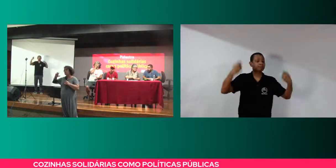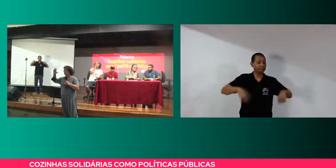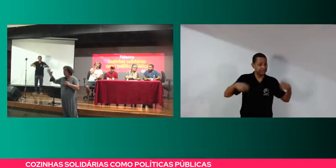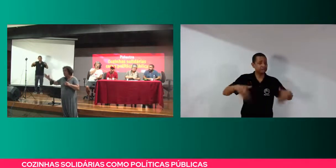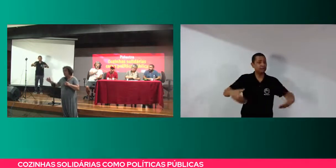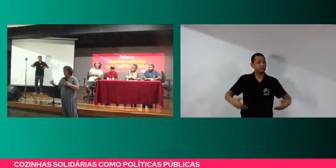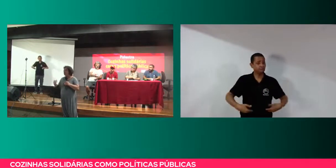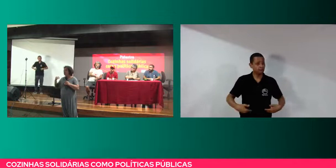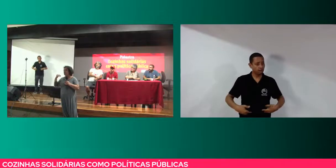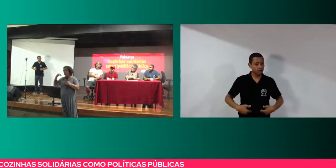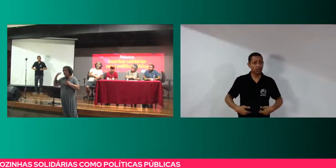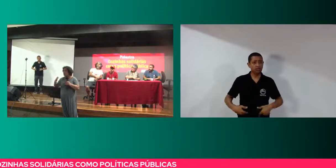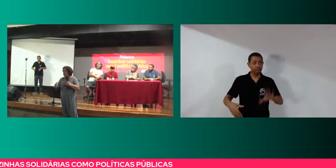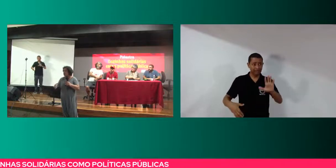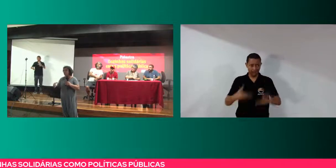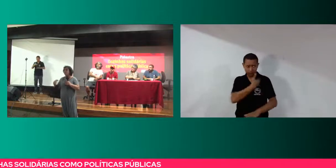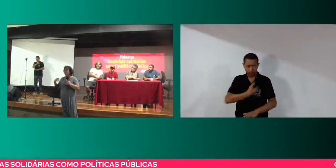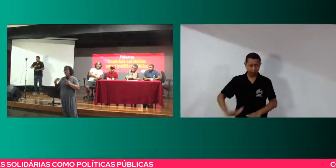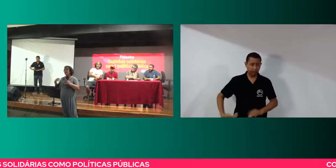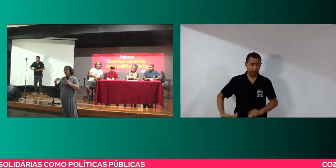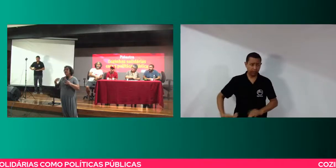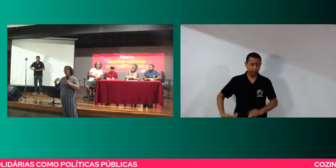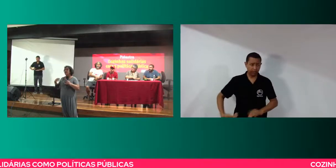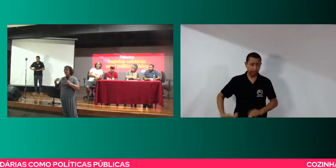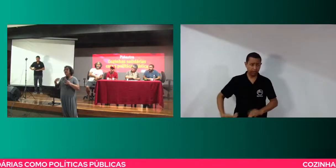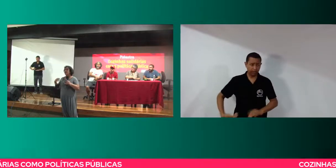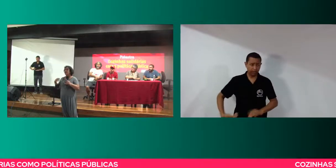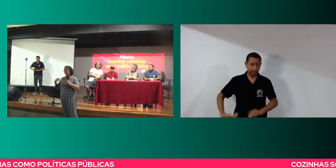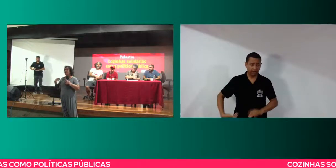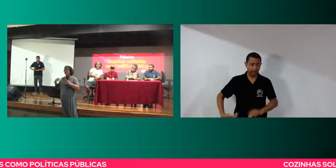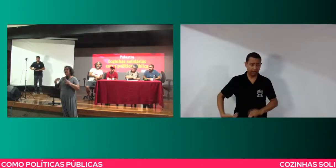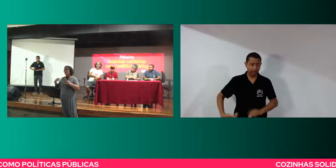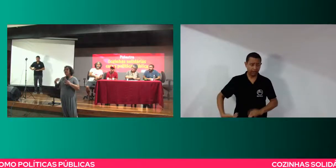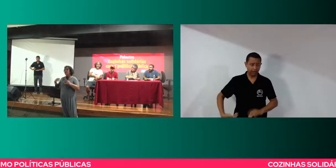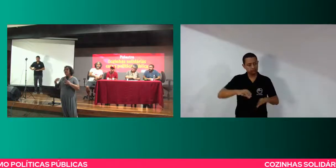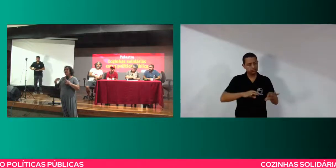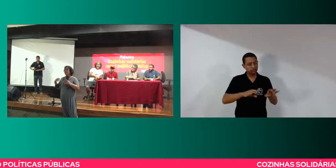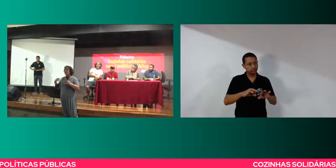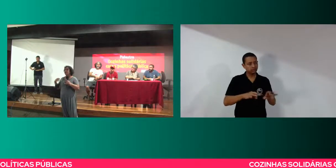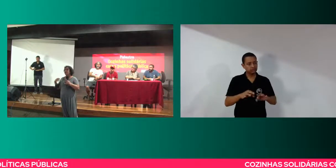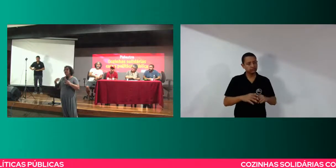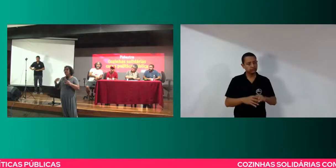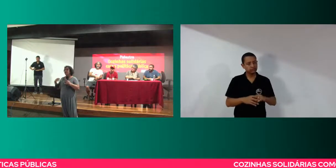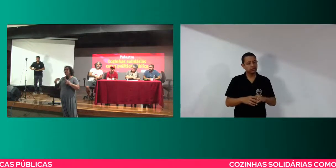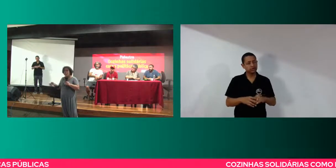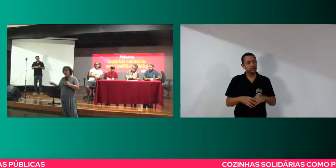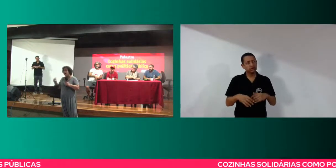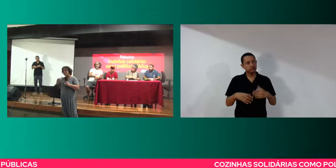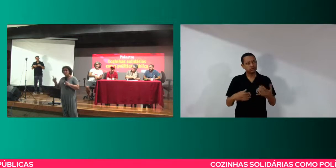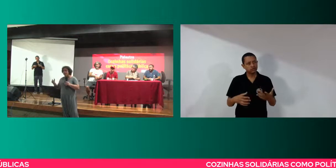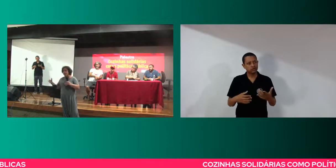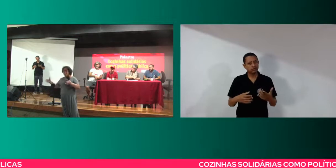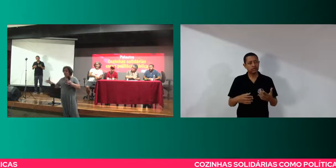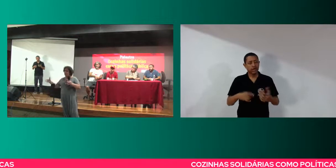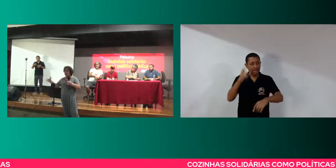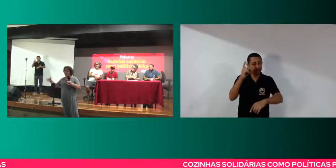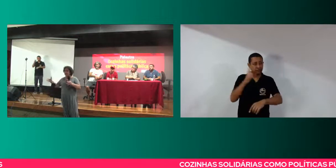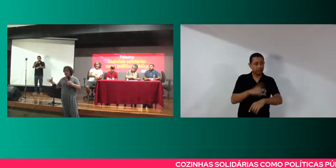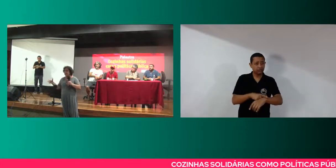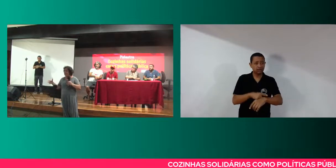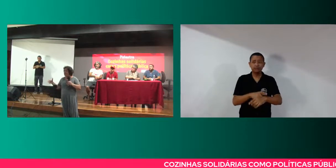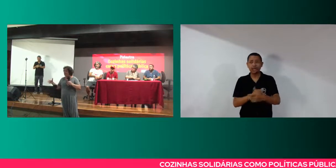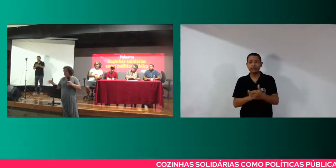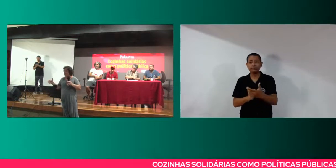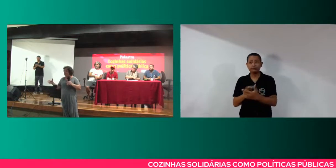solidária ou não é do governo era feita com a nossa ajuda sua conta tá para fazer uma com um quilo de alimento eles não saem